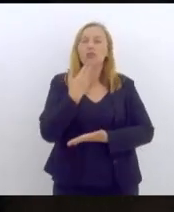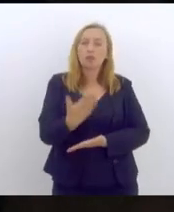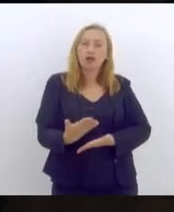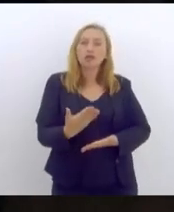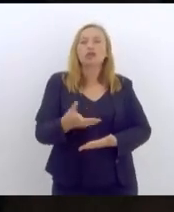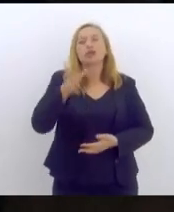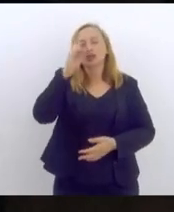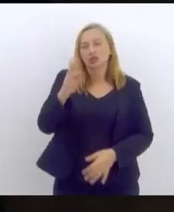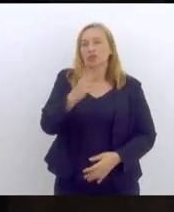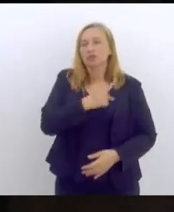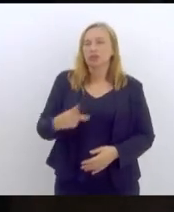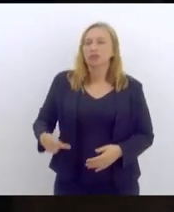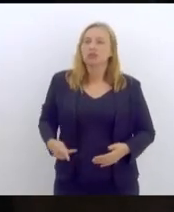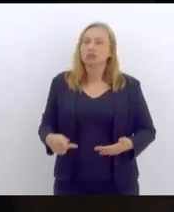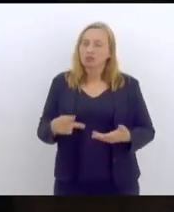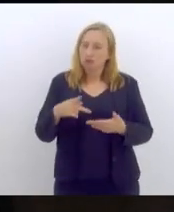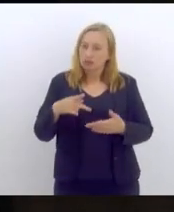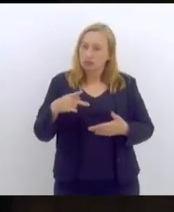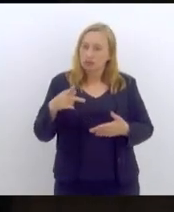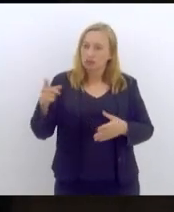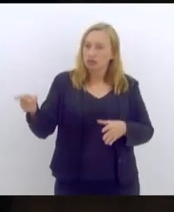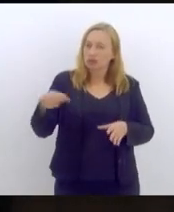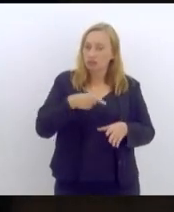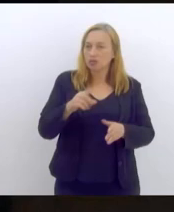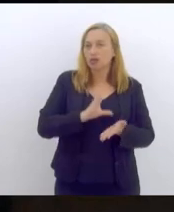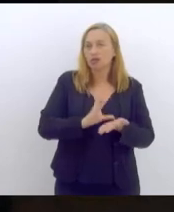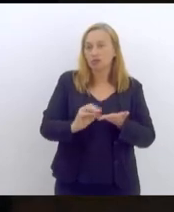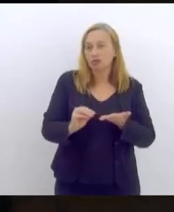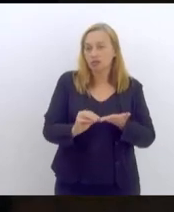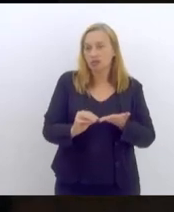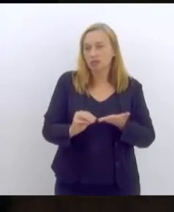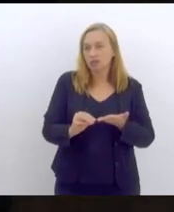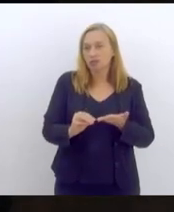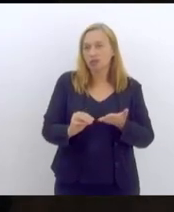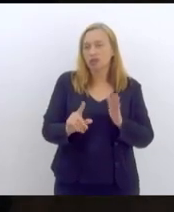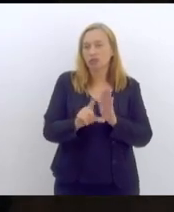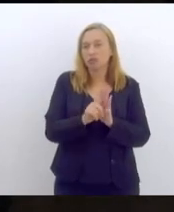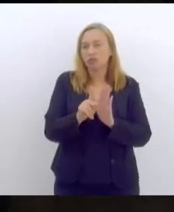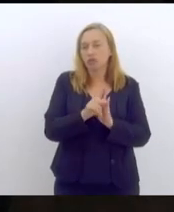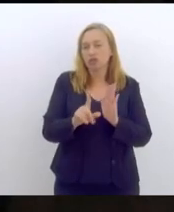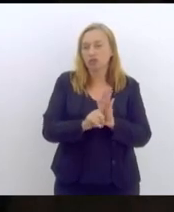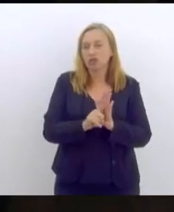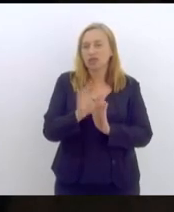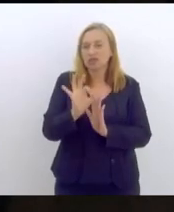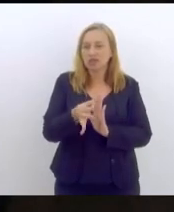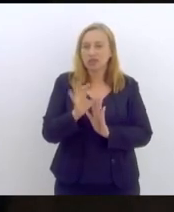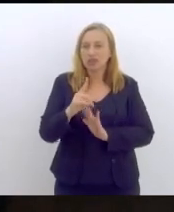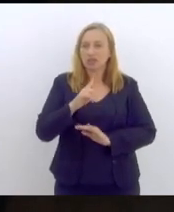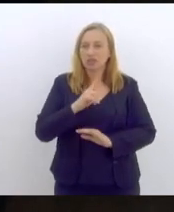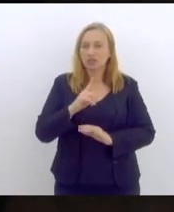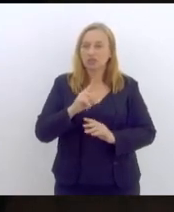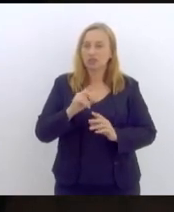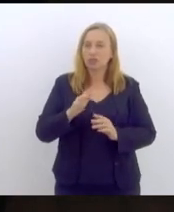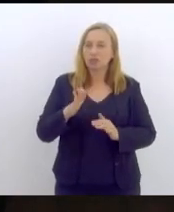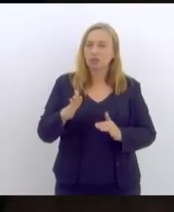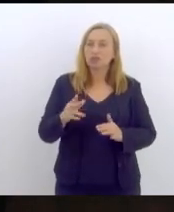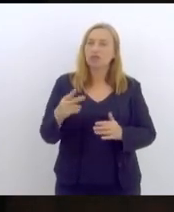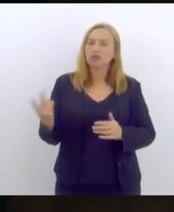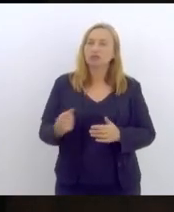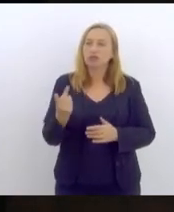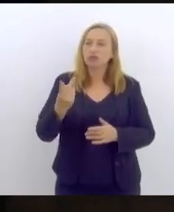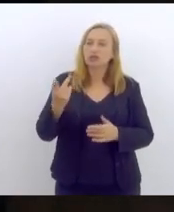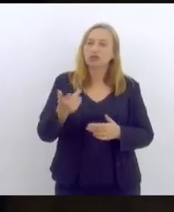o presidente para trazermos esse projeto de lei para a pauta, que eu tenho absoluta certeza que nós vamos contemplar